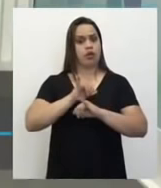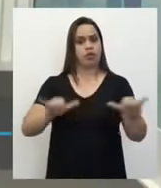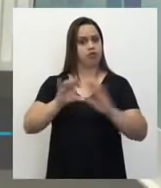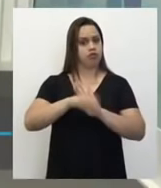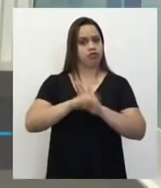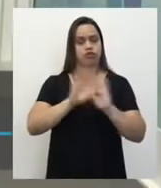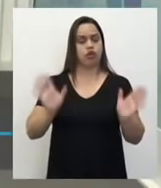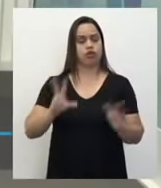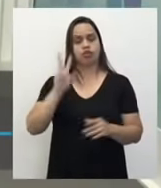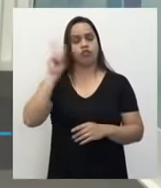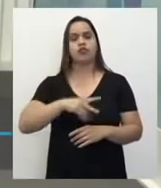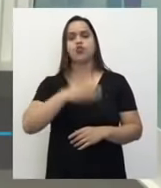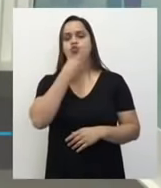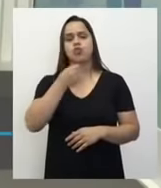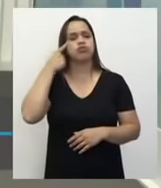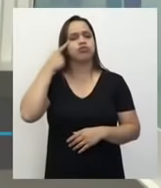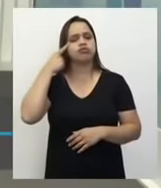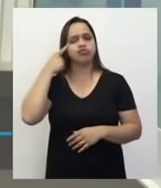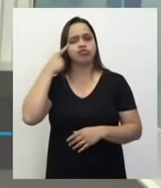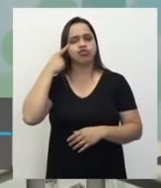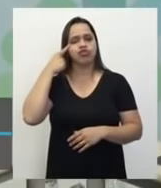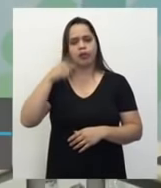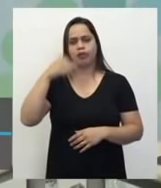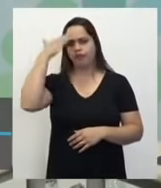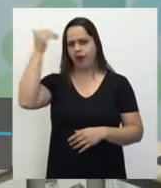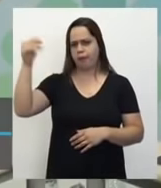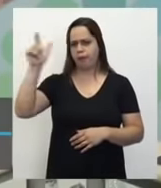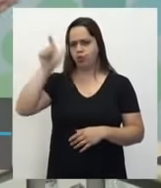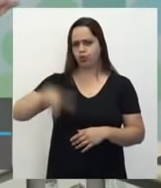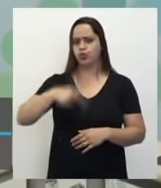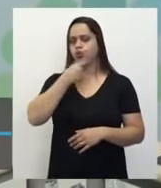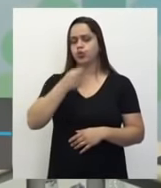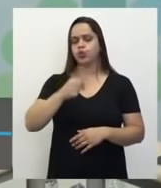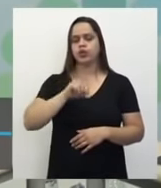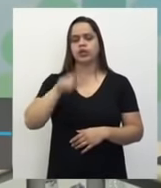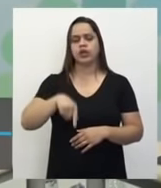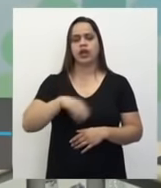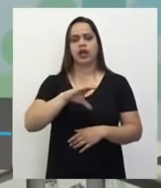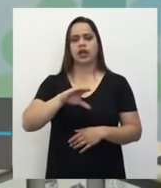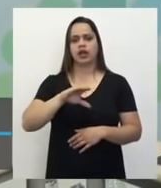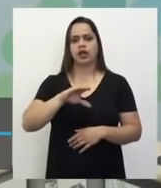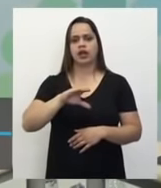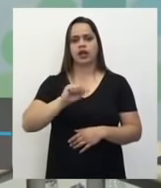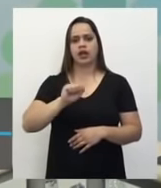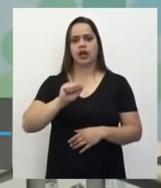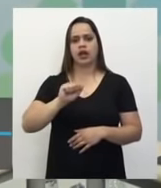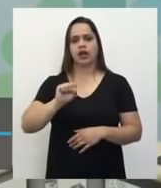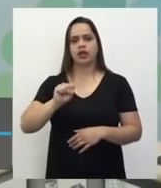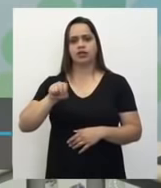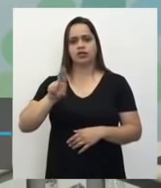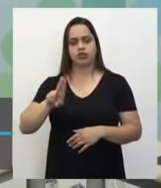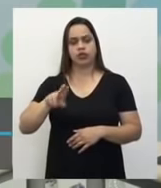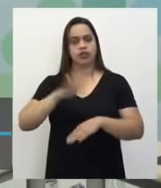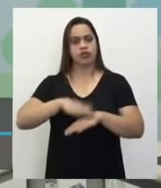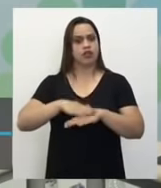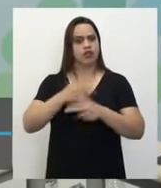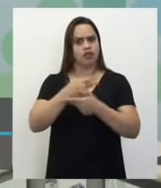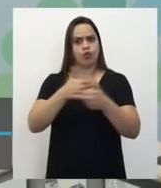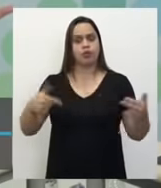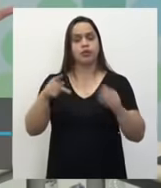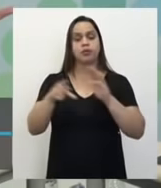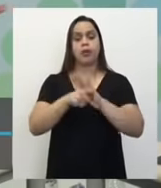estilista japonês famosíssimo, né, que o Kenzo, por exemplo, né, ele fazia muitas coisas em papel de arroz.